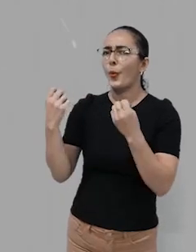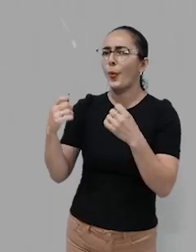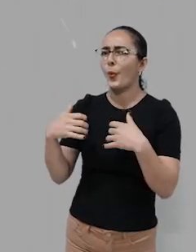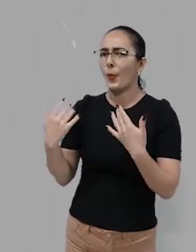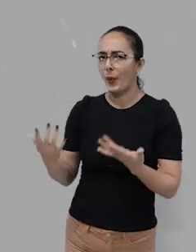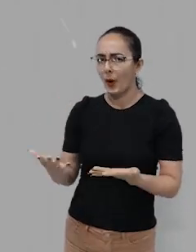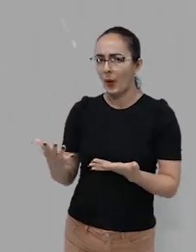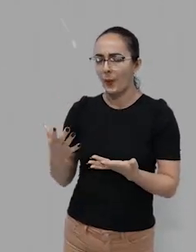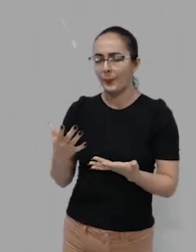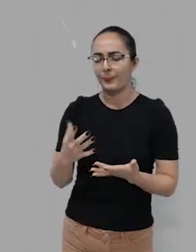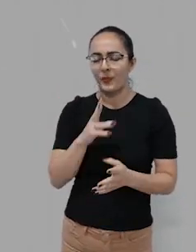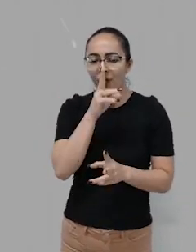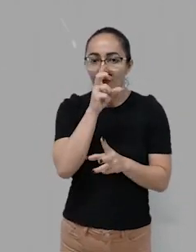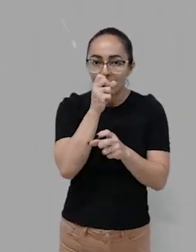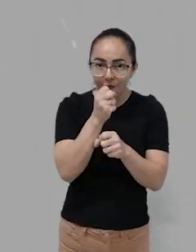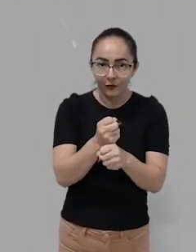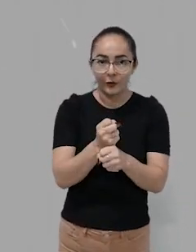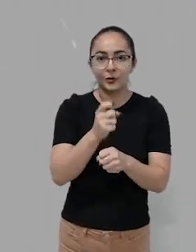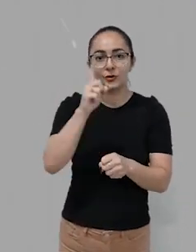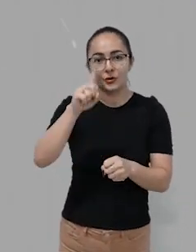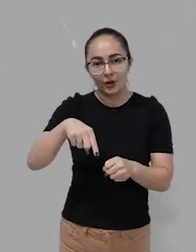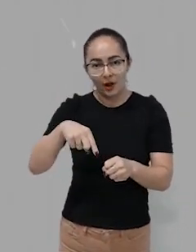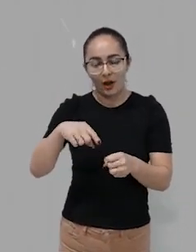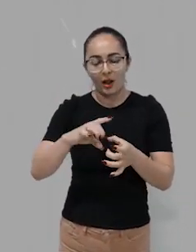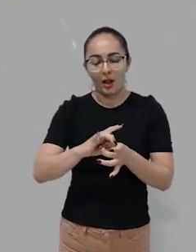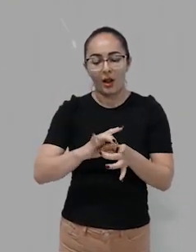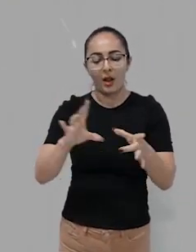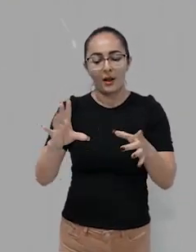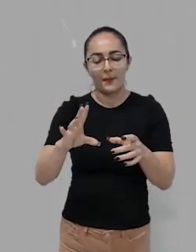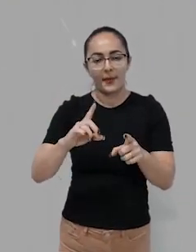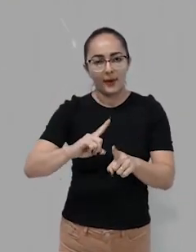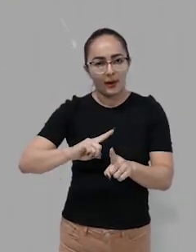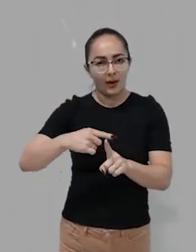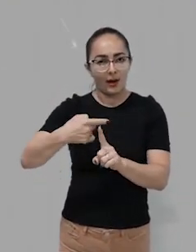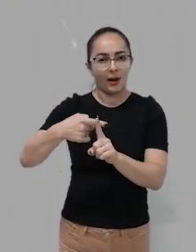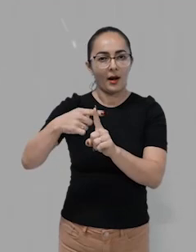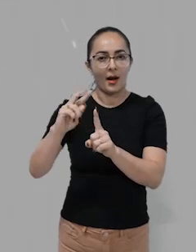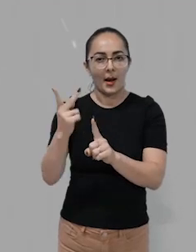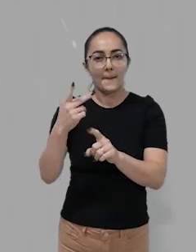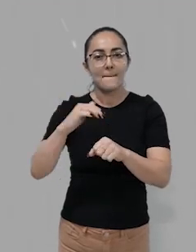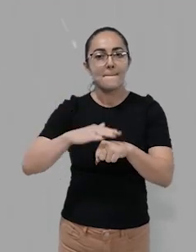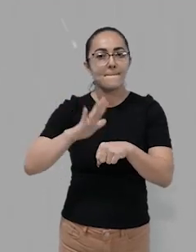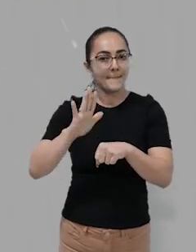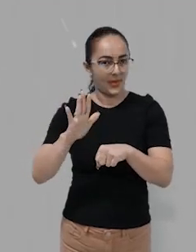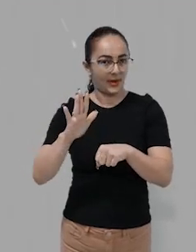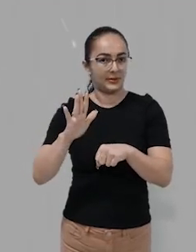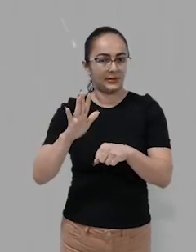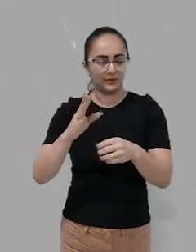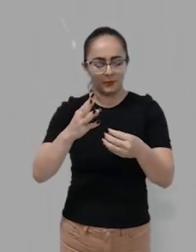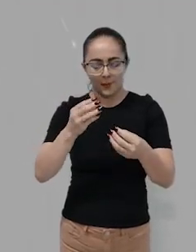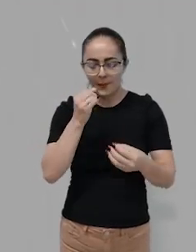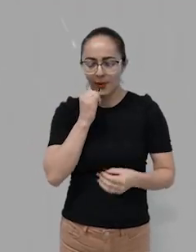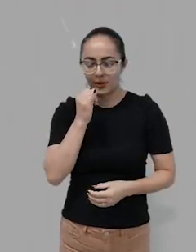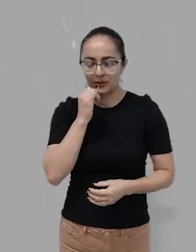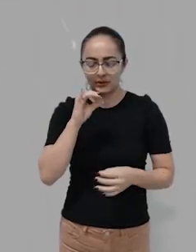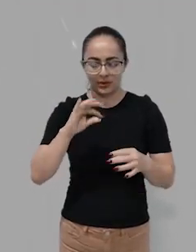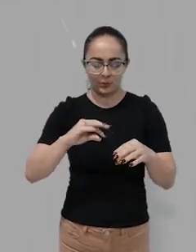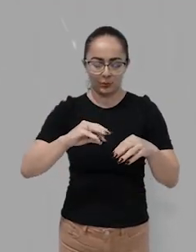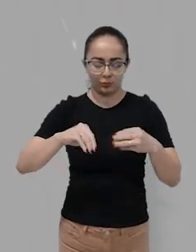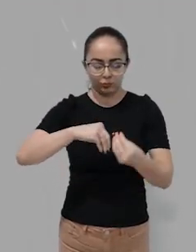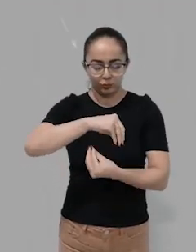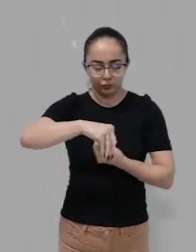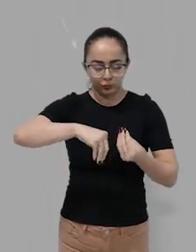liberar mais H+. Ou seja, que em solução apresenta uma concentração, uma quantidade de